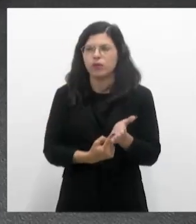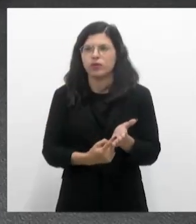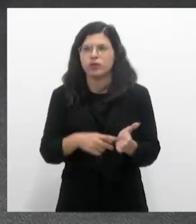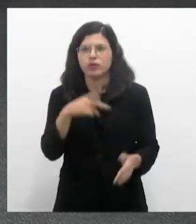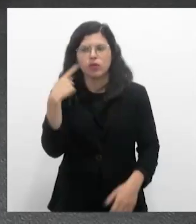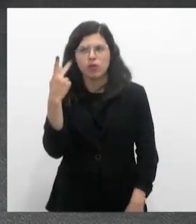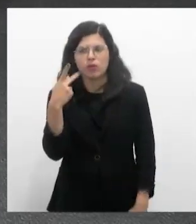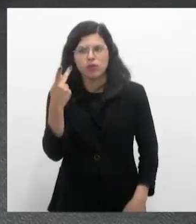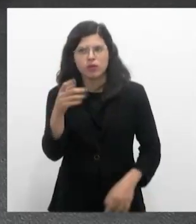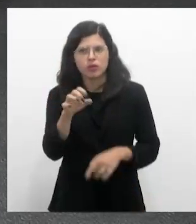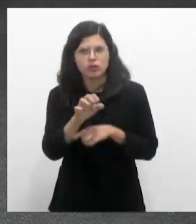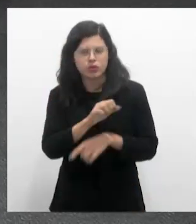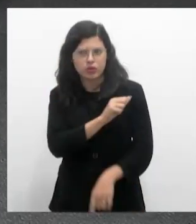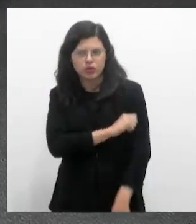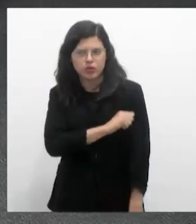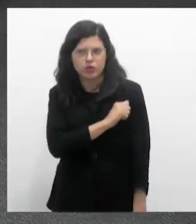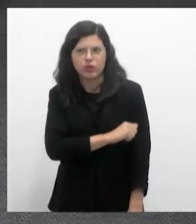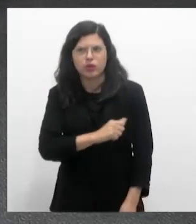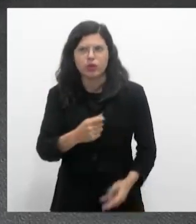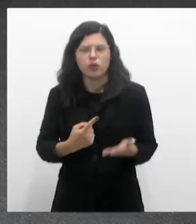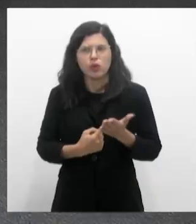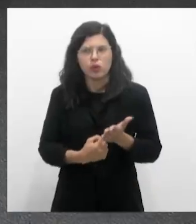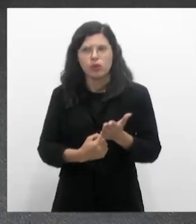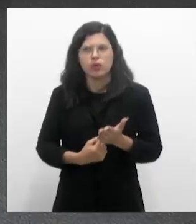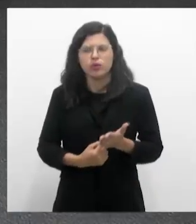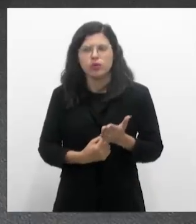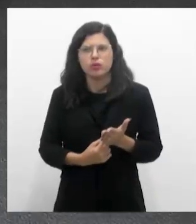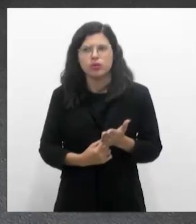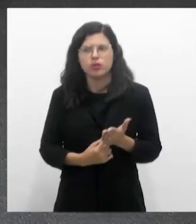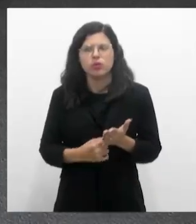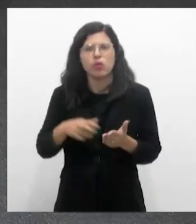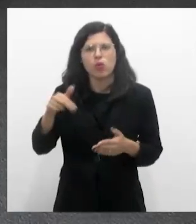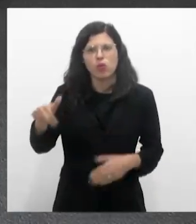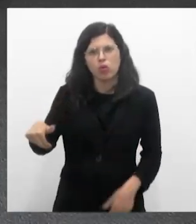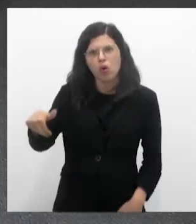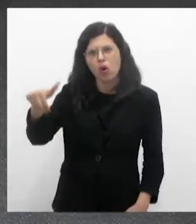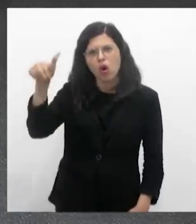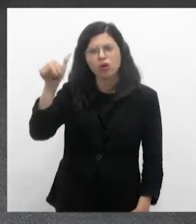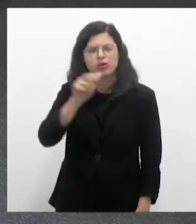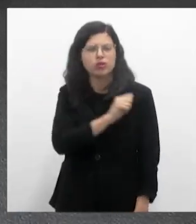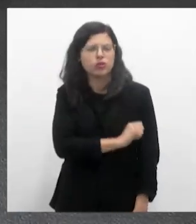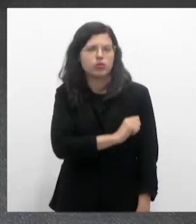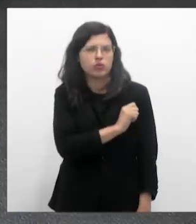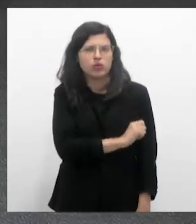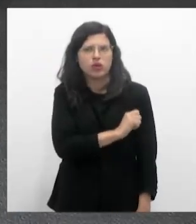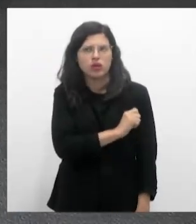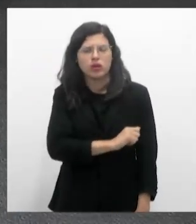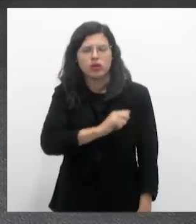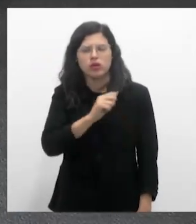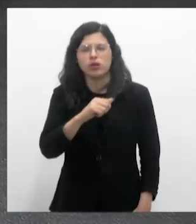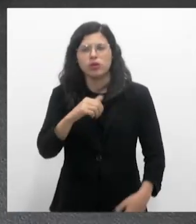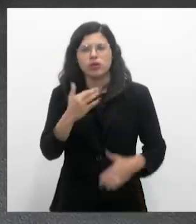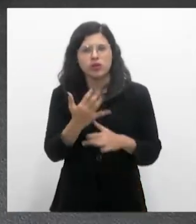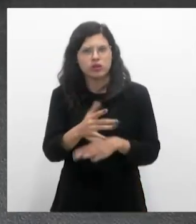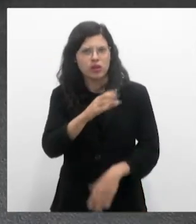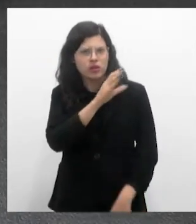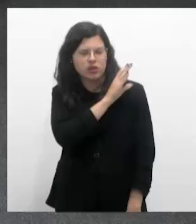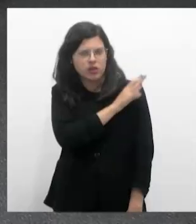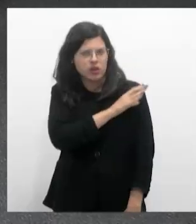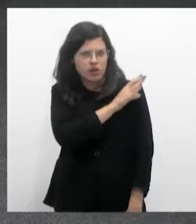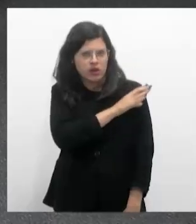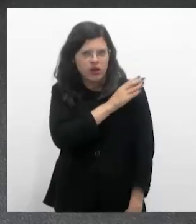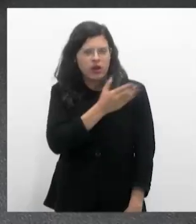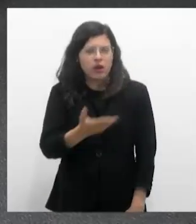do Estado do Rio de Janeiro, alguém comprometido com o Norte e Noroeste, da sua cidade, da cidade de Campos.